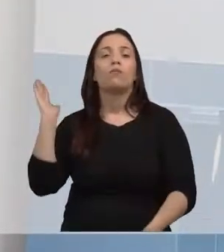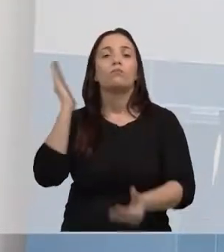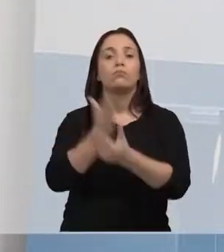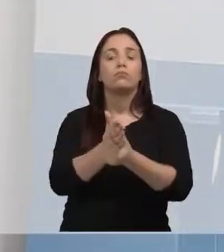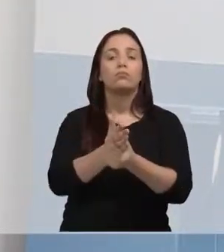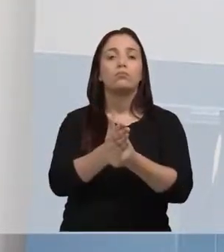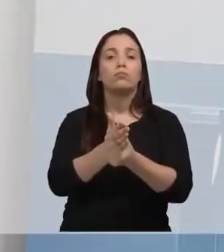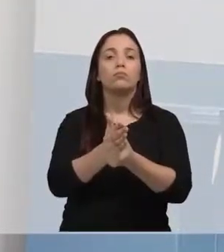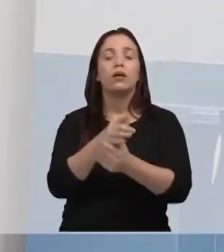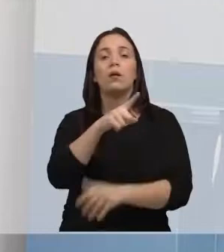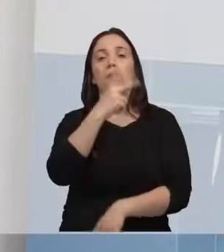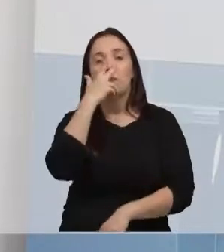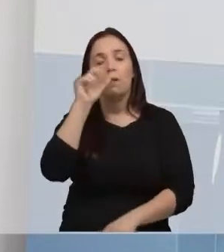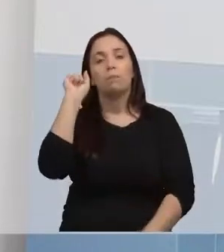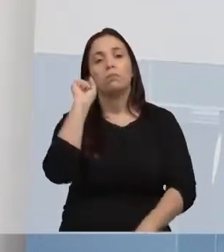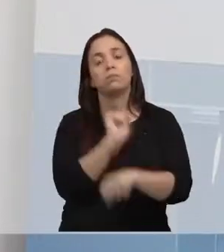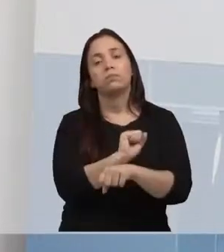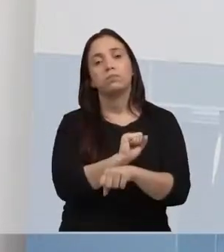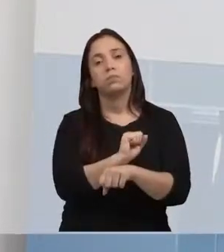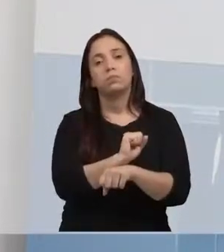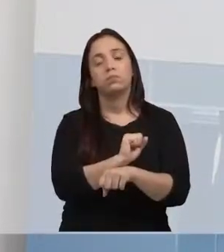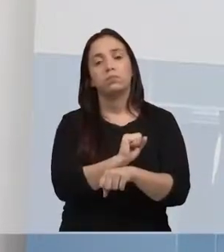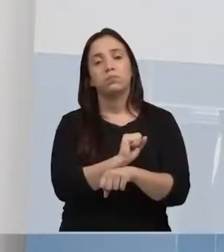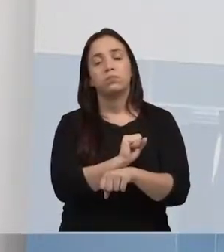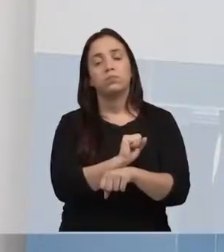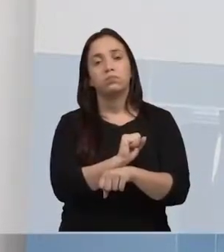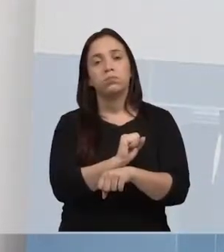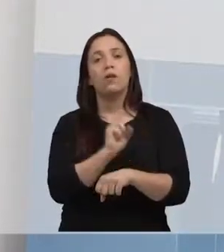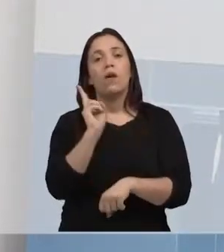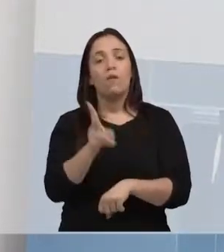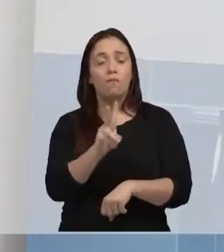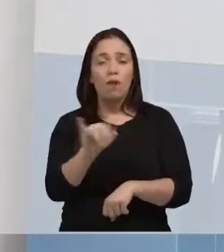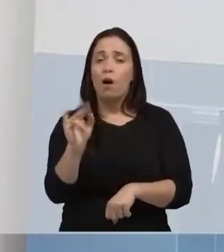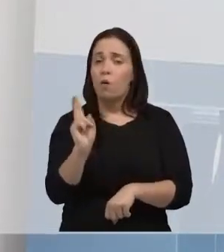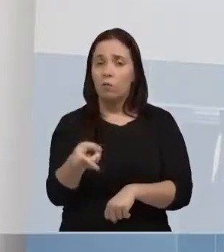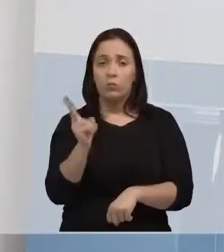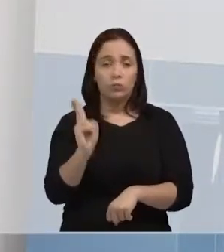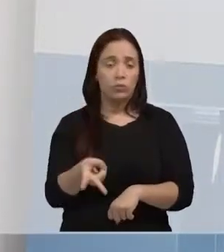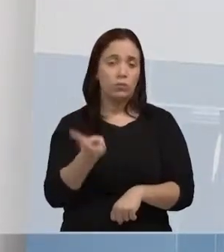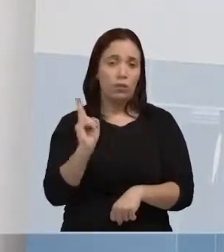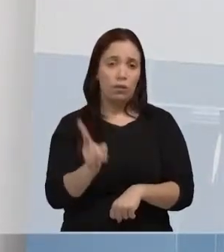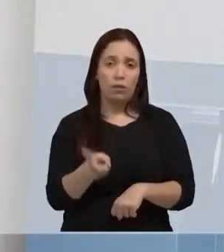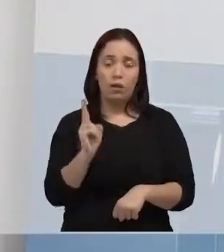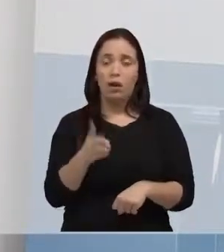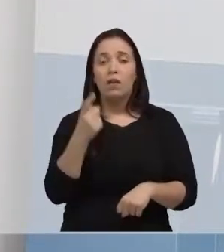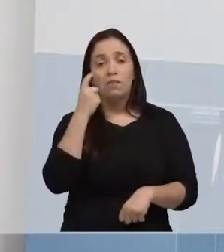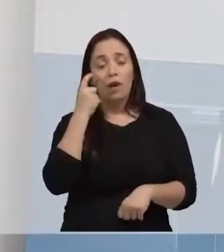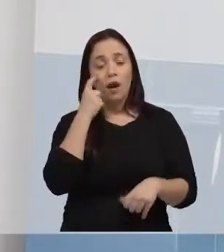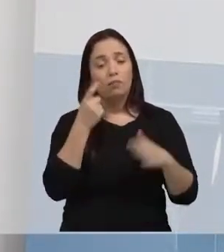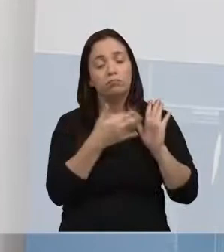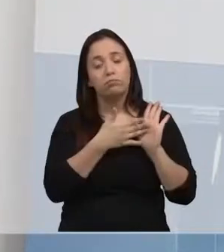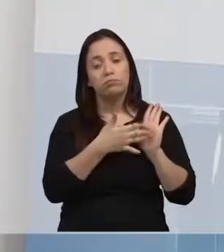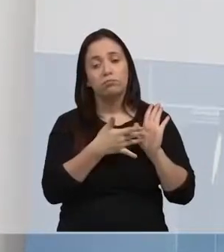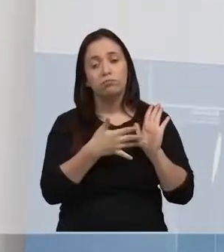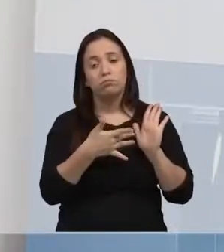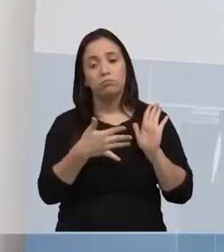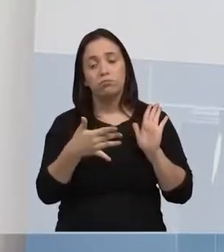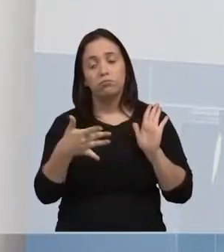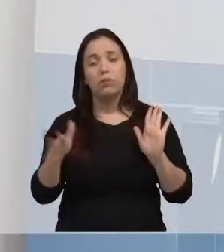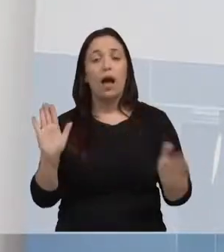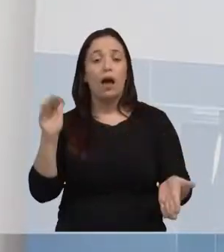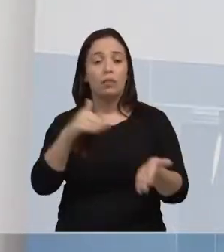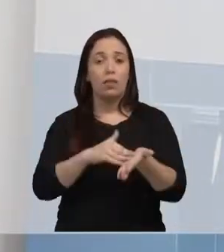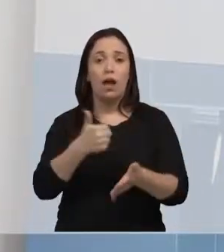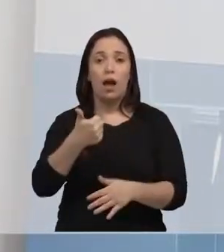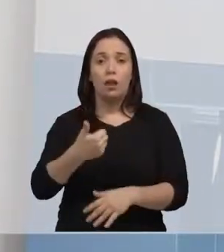como candidato que está Até a impugnado, véspera. Até a mas véspera. recorreu, então vai continuar. Até Perto dia 8. 14 de setembro,